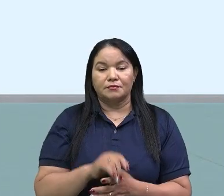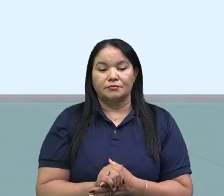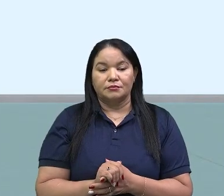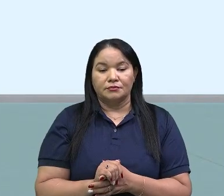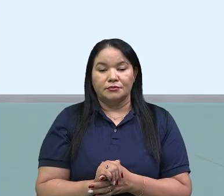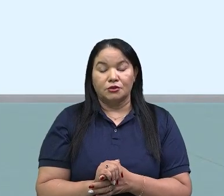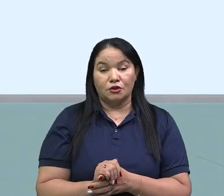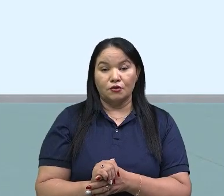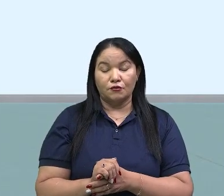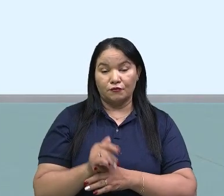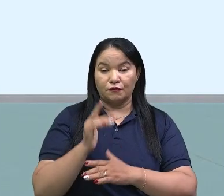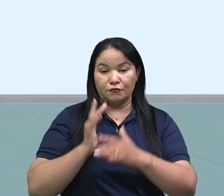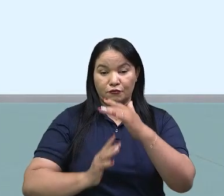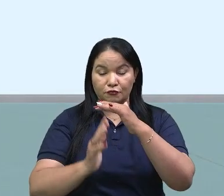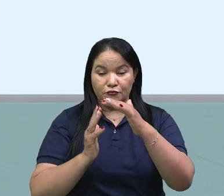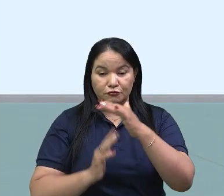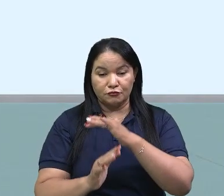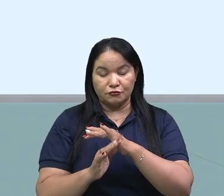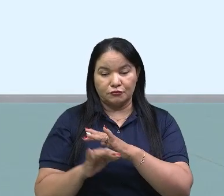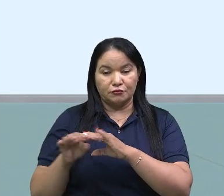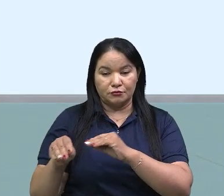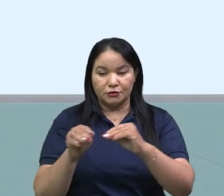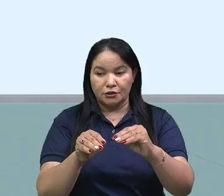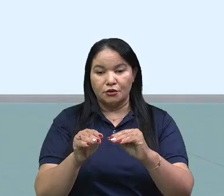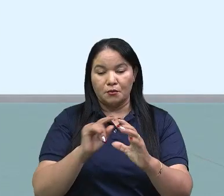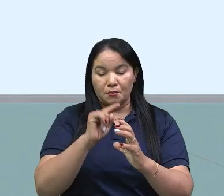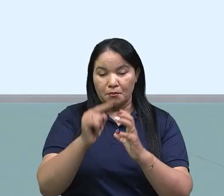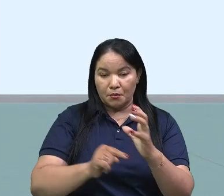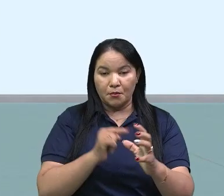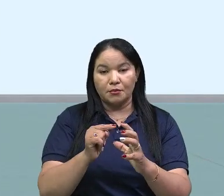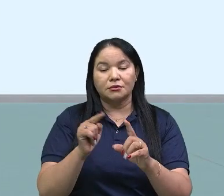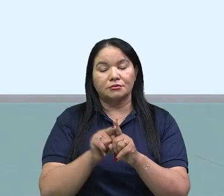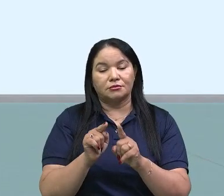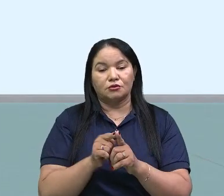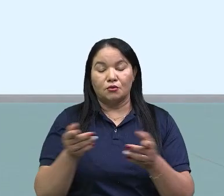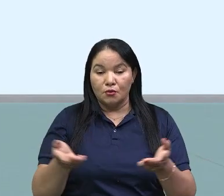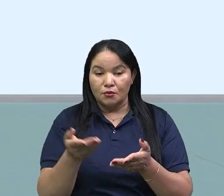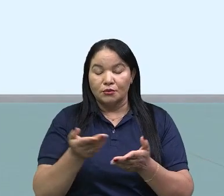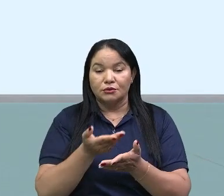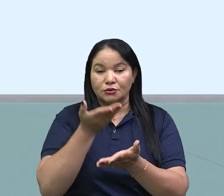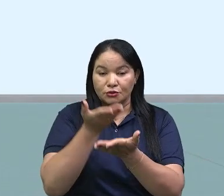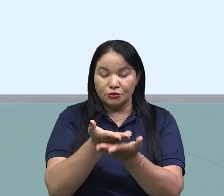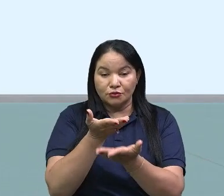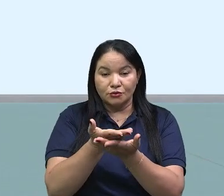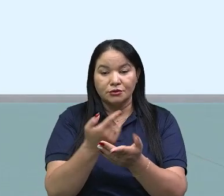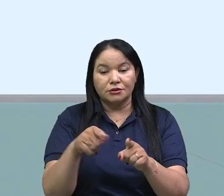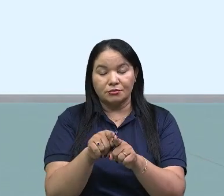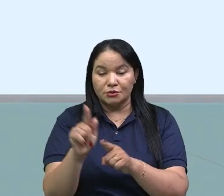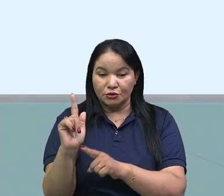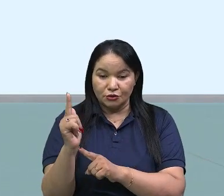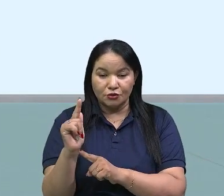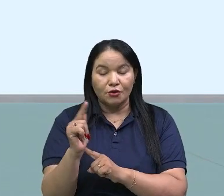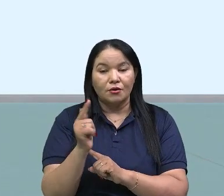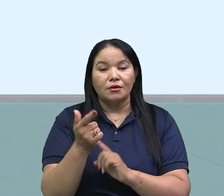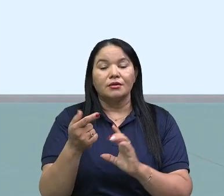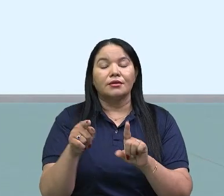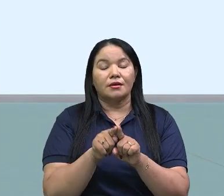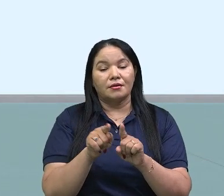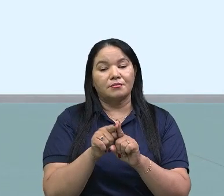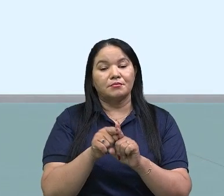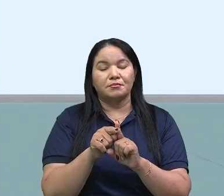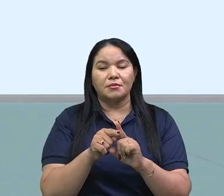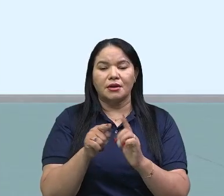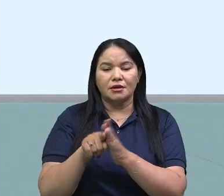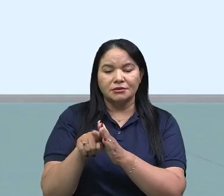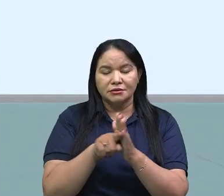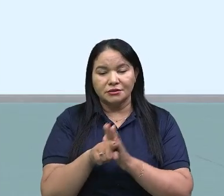dinâmica dos fluxos migratórios ao redor do mundo. Então, hoje, os estudiosos, né, os geógrafos, eles caracterizam, então, esse fluxo